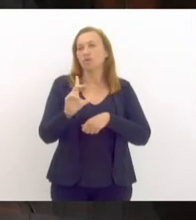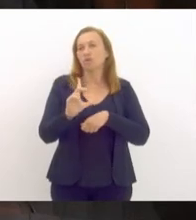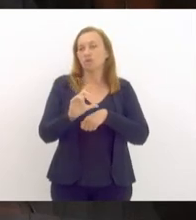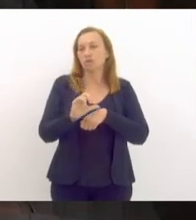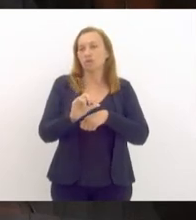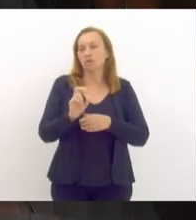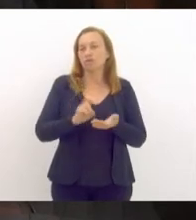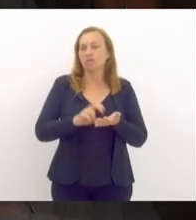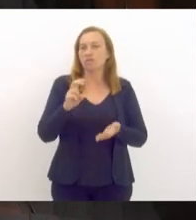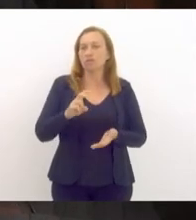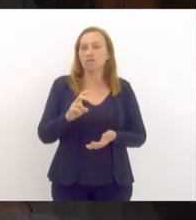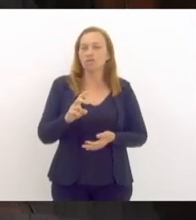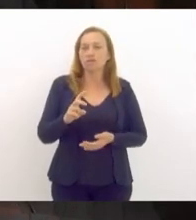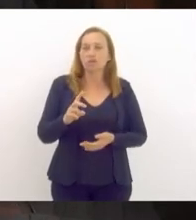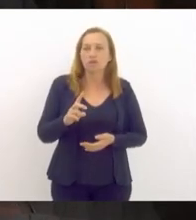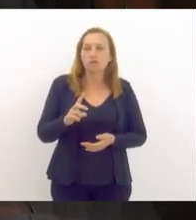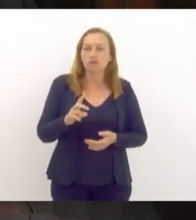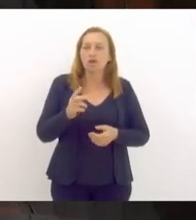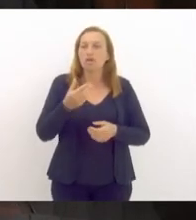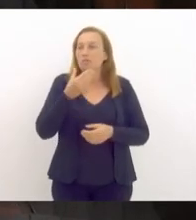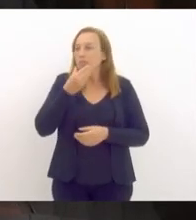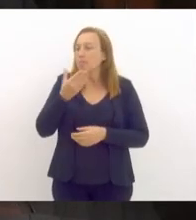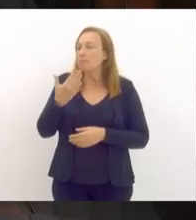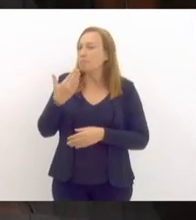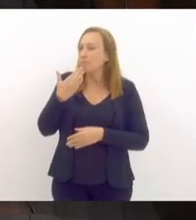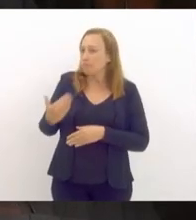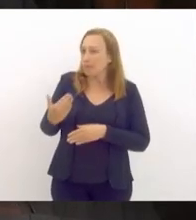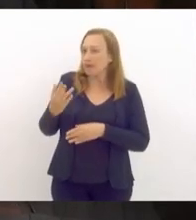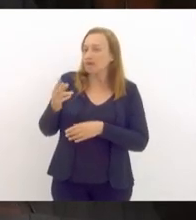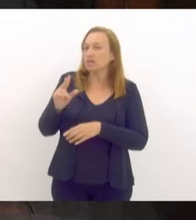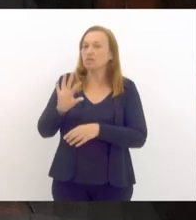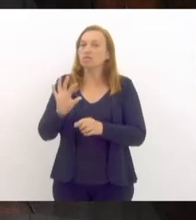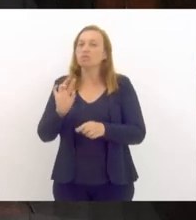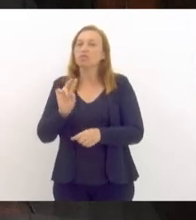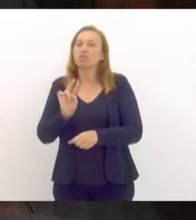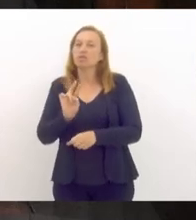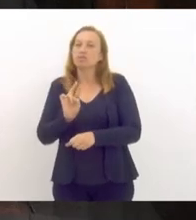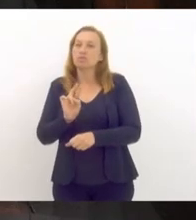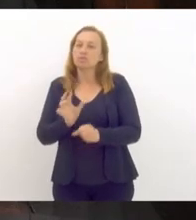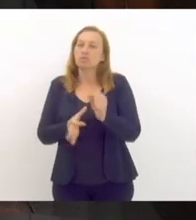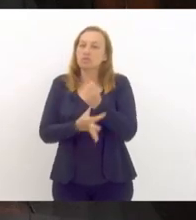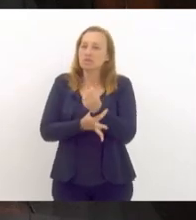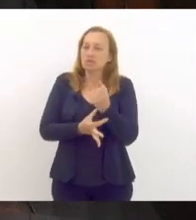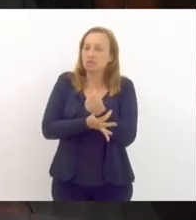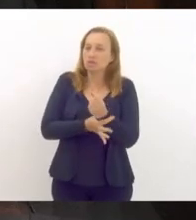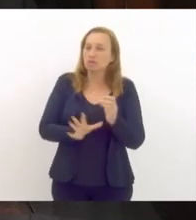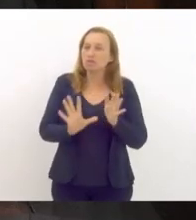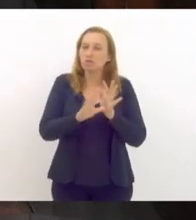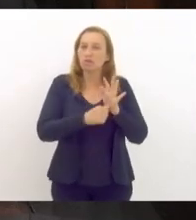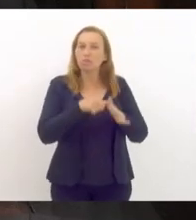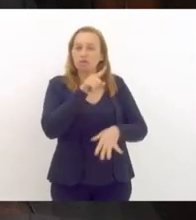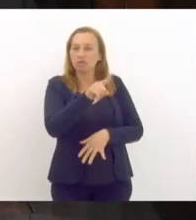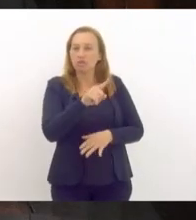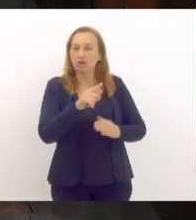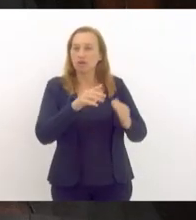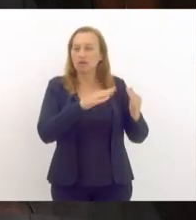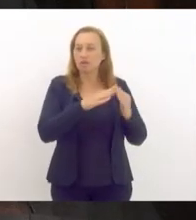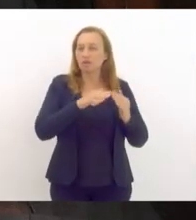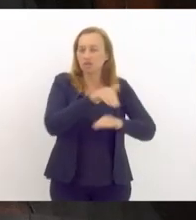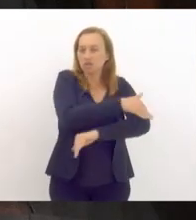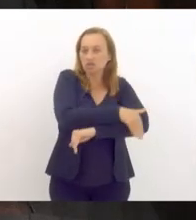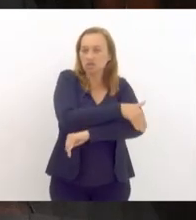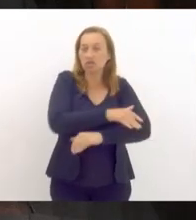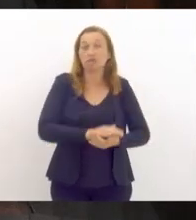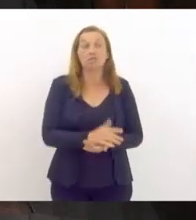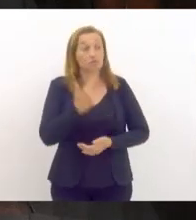lado aí na loja aí velho pede segurança estão roubando essa loja do lado aí na esquina sua aí Esse foi o áudio que eu recebi Presidente